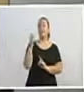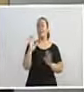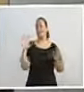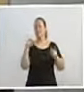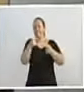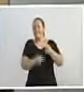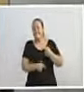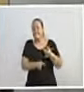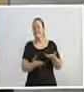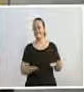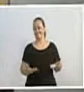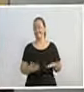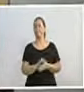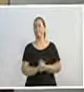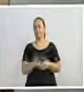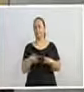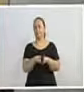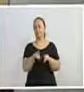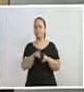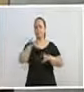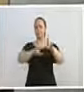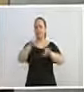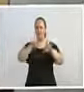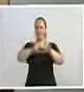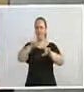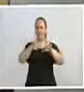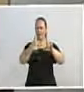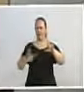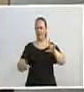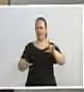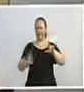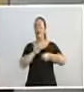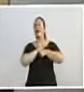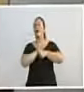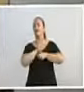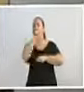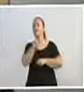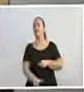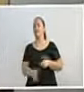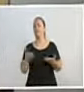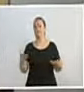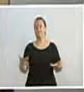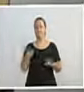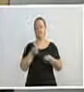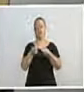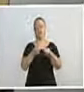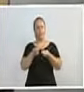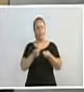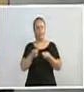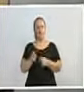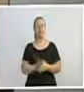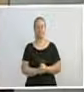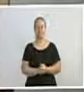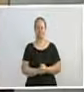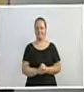sabe a quem a imprensa nacional serve nesse país, ao poder econômico. Né? A gente sabe que não é